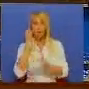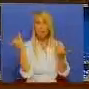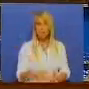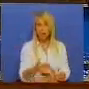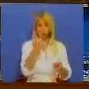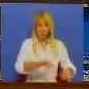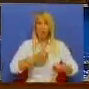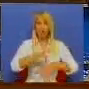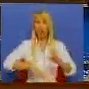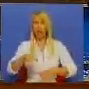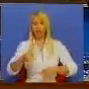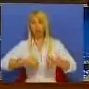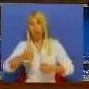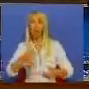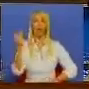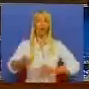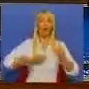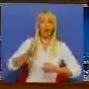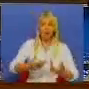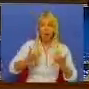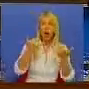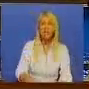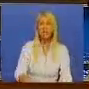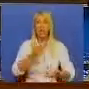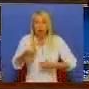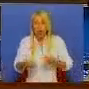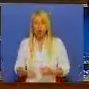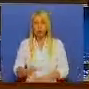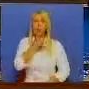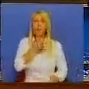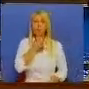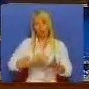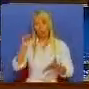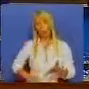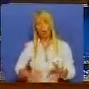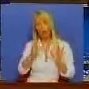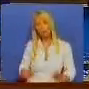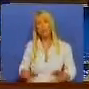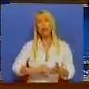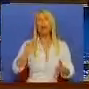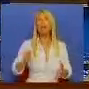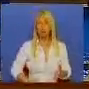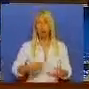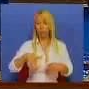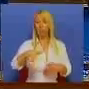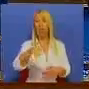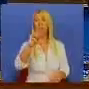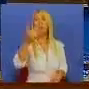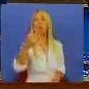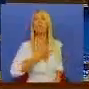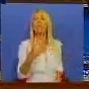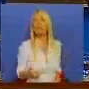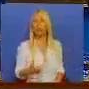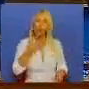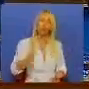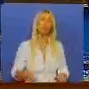candidatarem, as candidaturas serem avaliadas, o gestor tomar a decisão e os contratos assinados, chegamos a 31 de dezembro e não há, mais uma